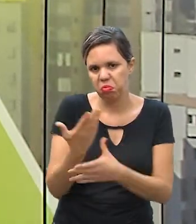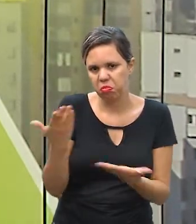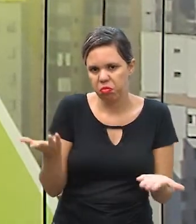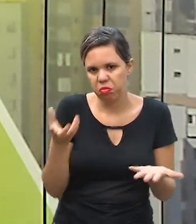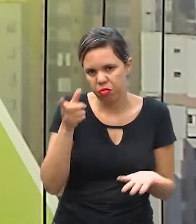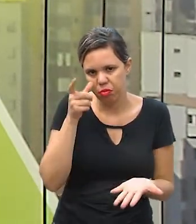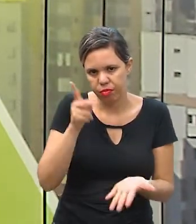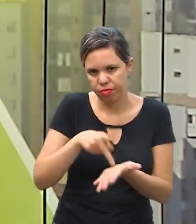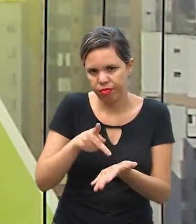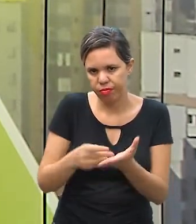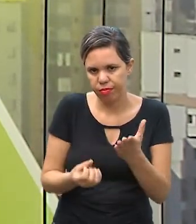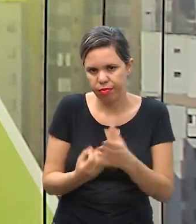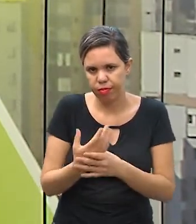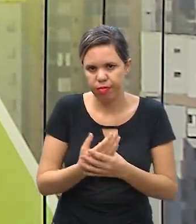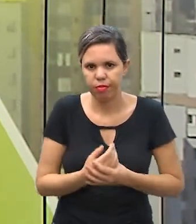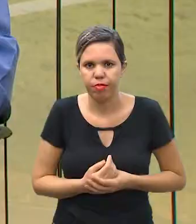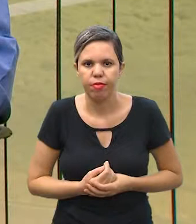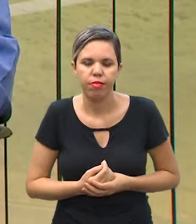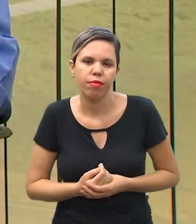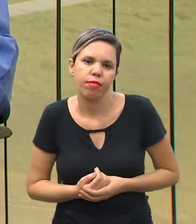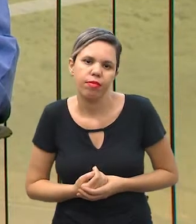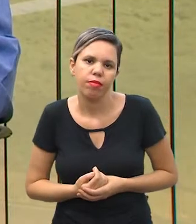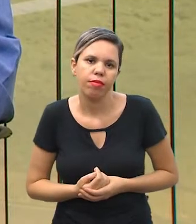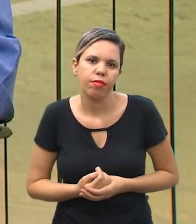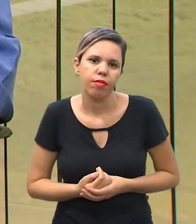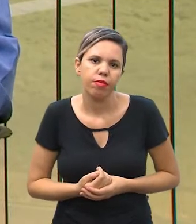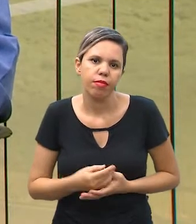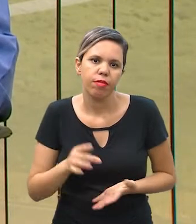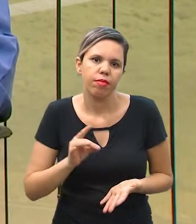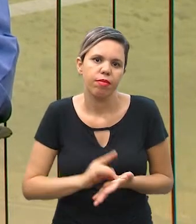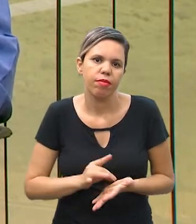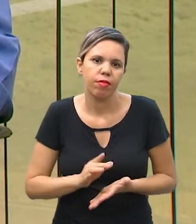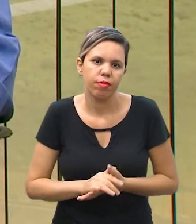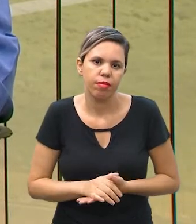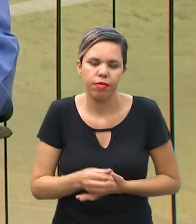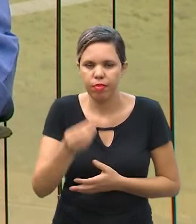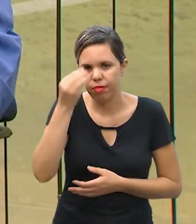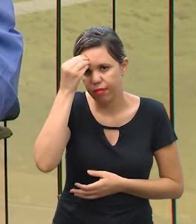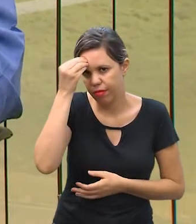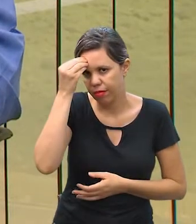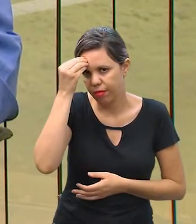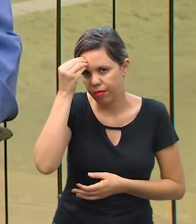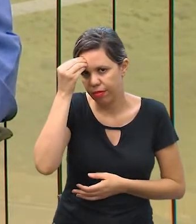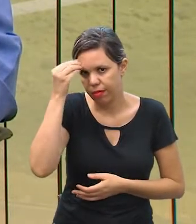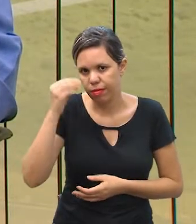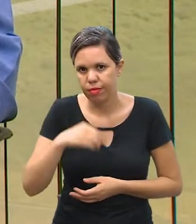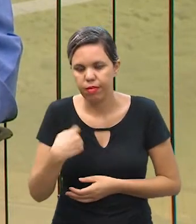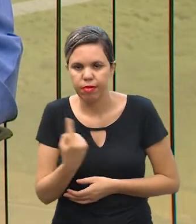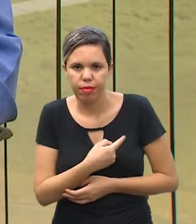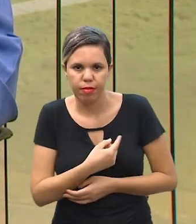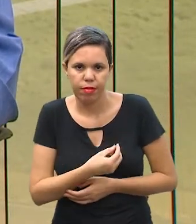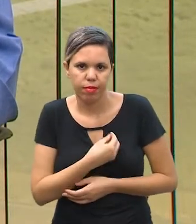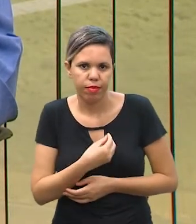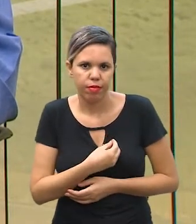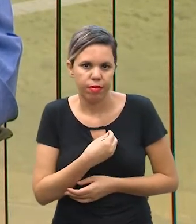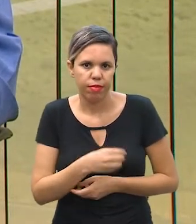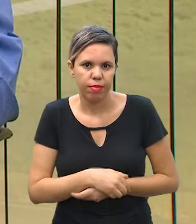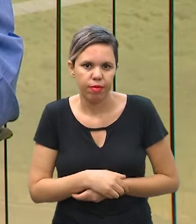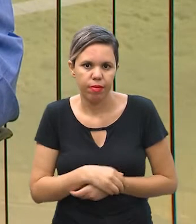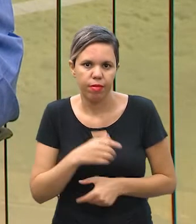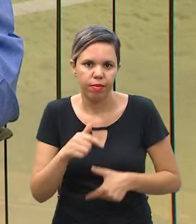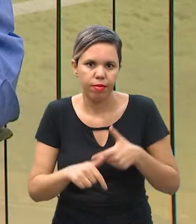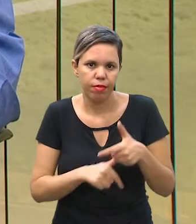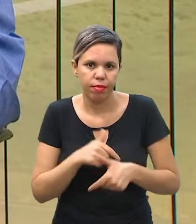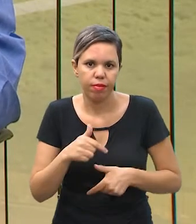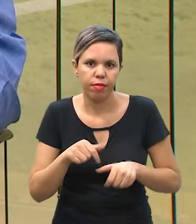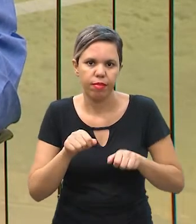mas que é verdade que aconteceu. Teve um fato que me marcou muito. Nós estávamos numa atividade,